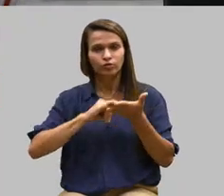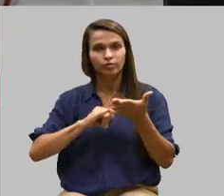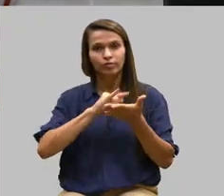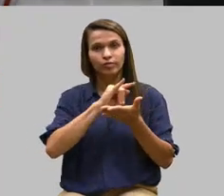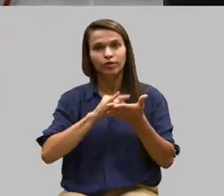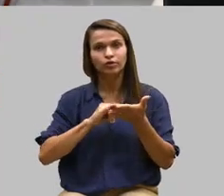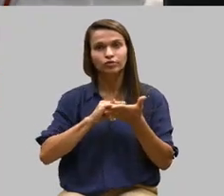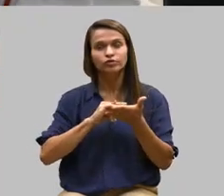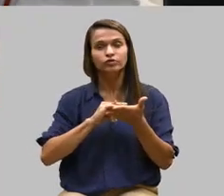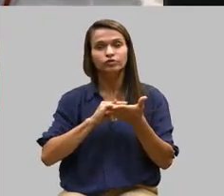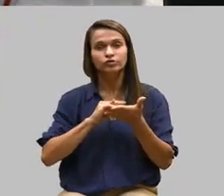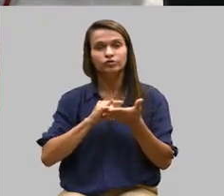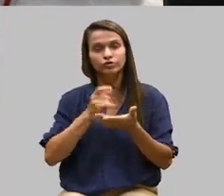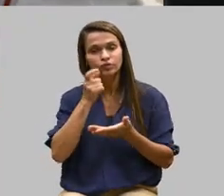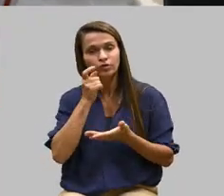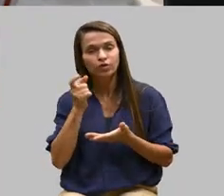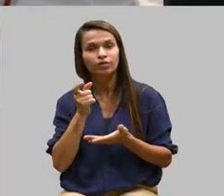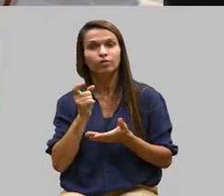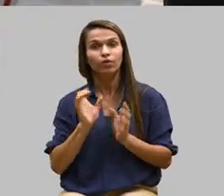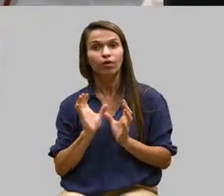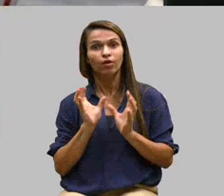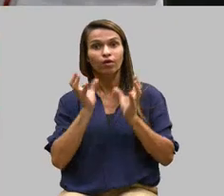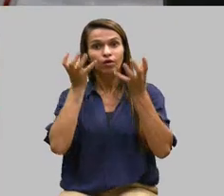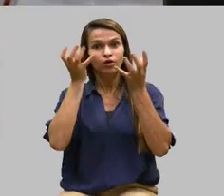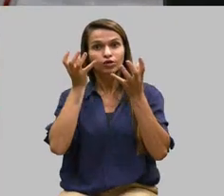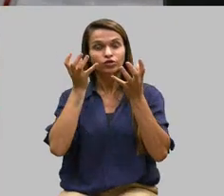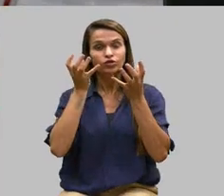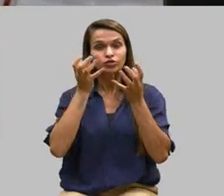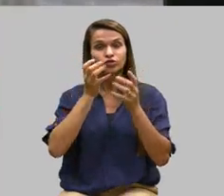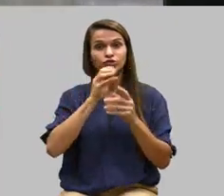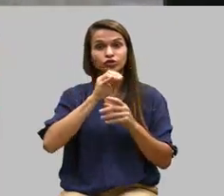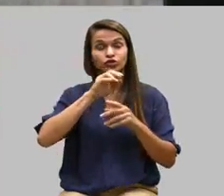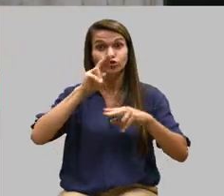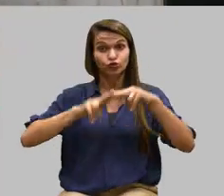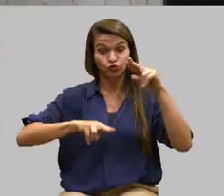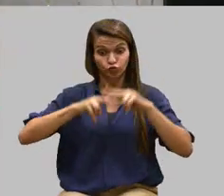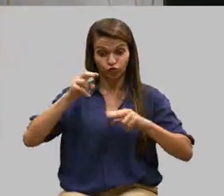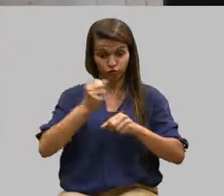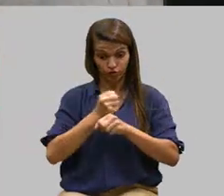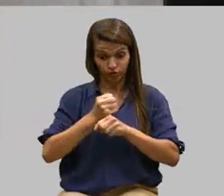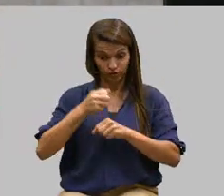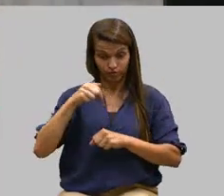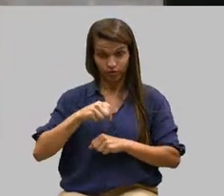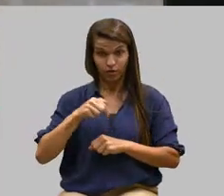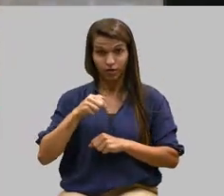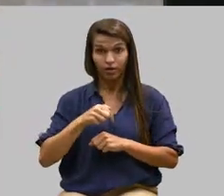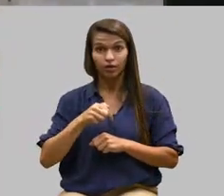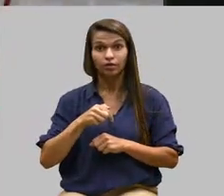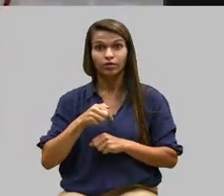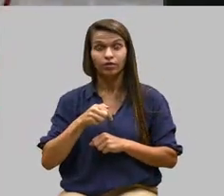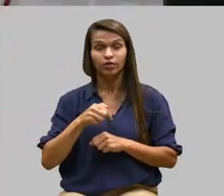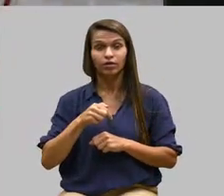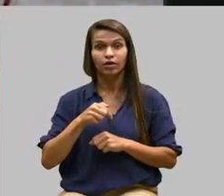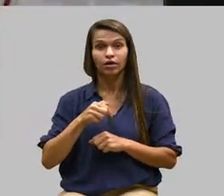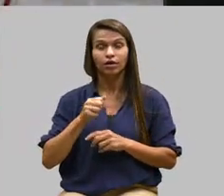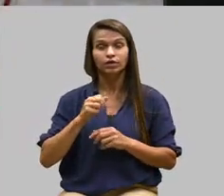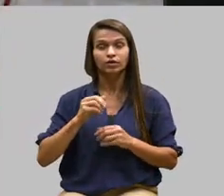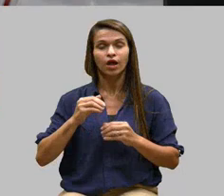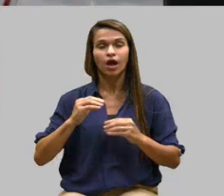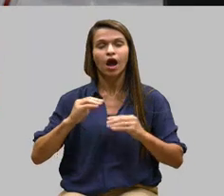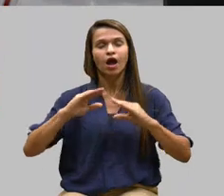intenções celebrado em Junho deste ano entre a Assembleia